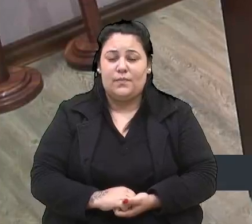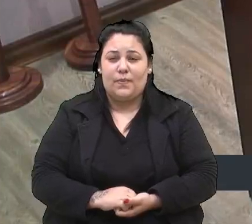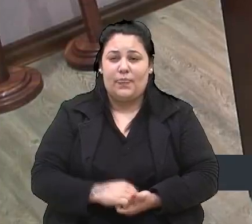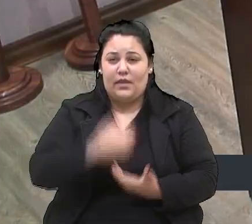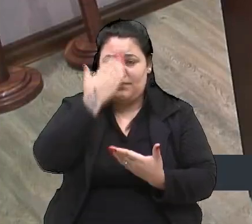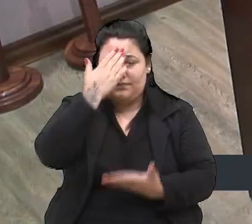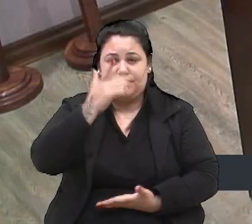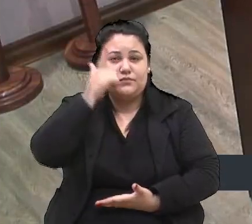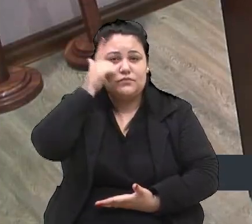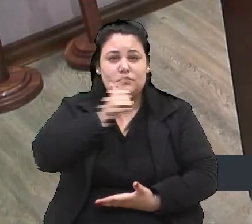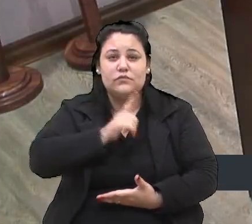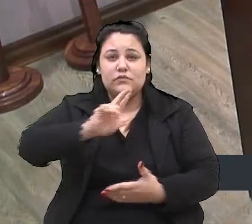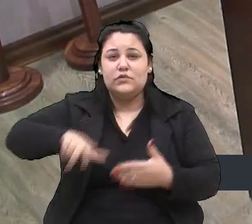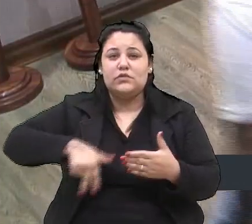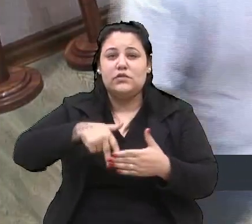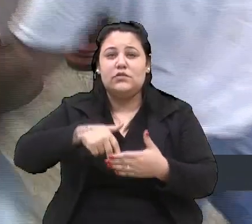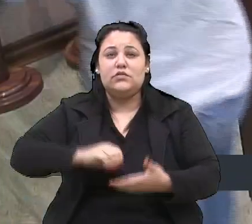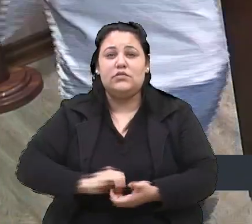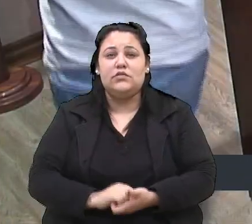Caranhato, na tribuna.